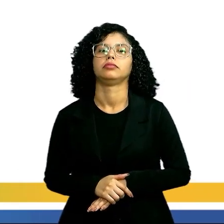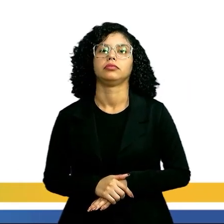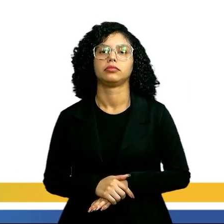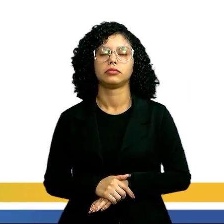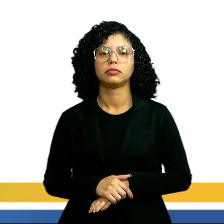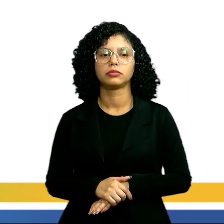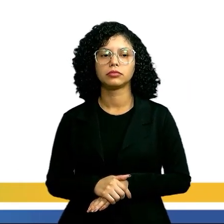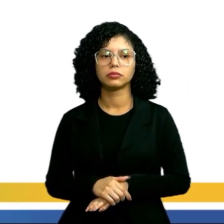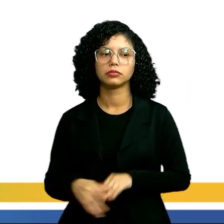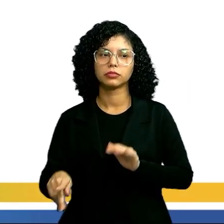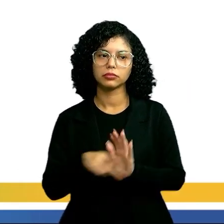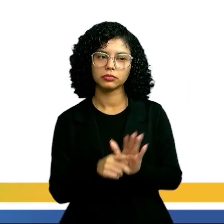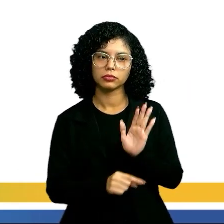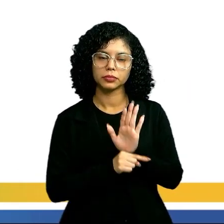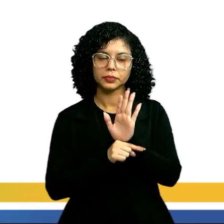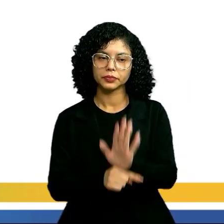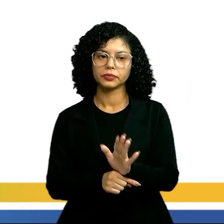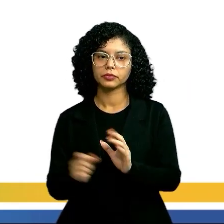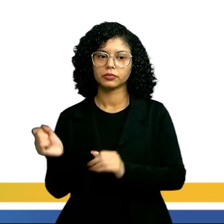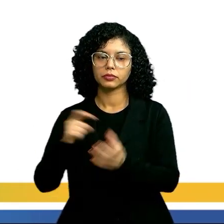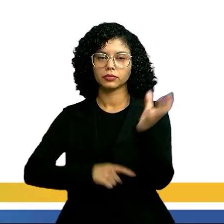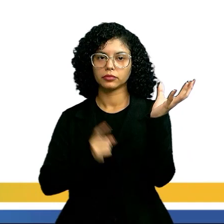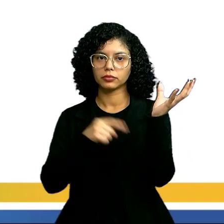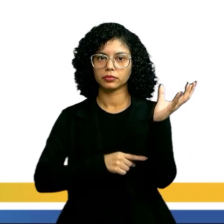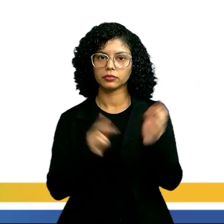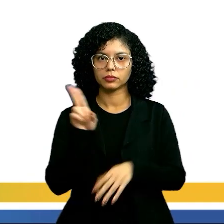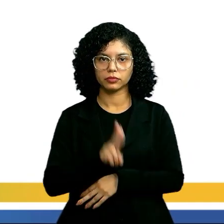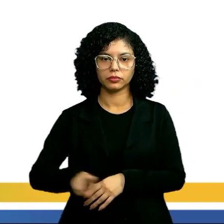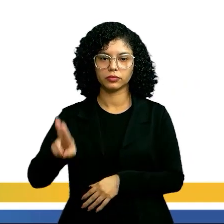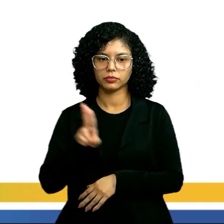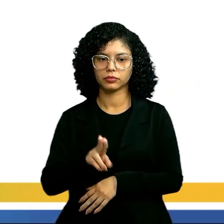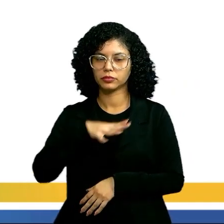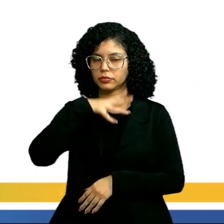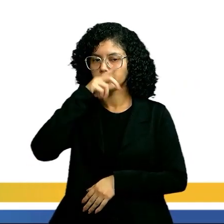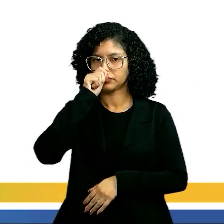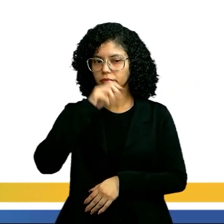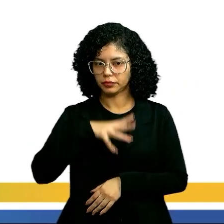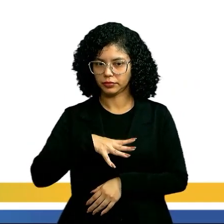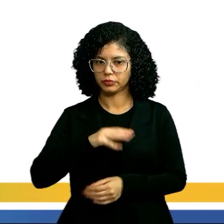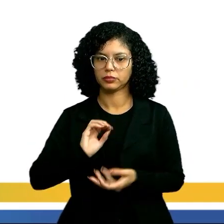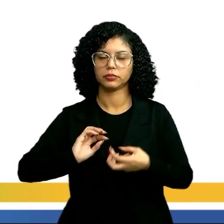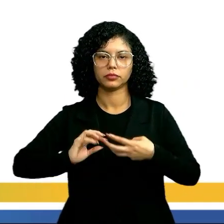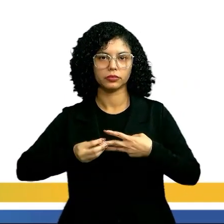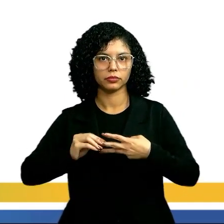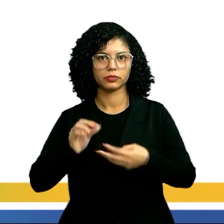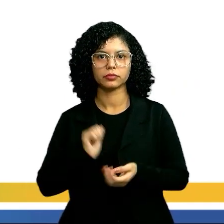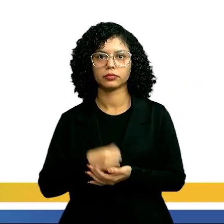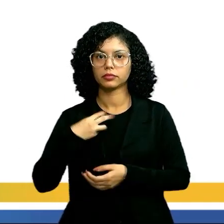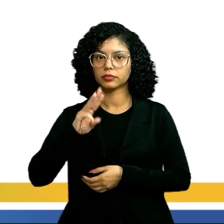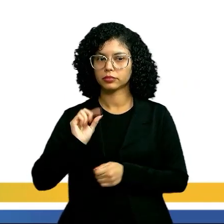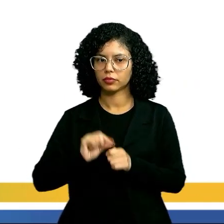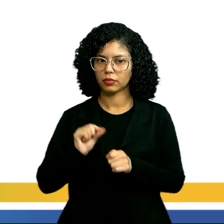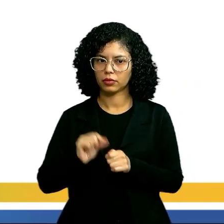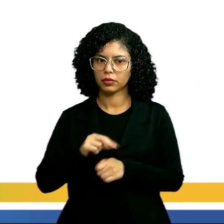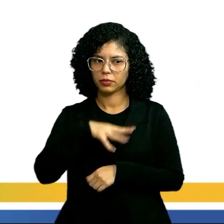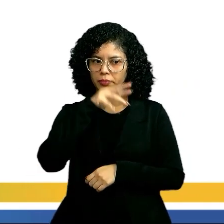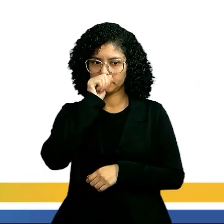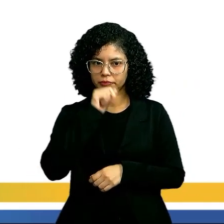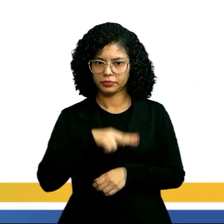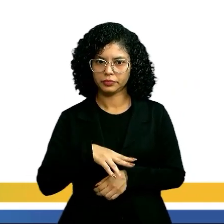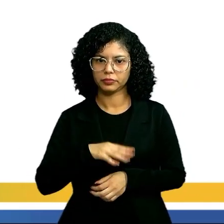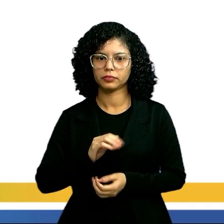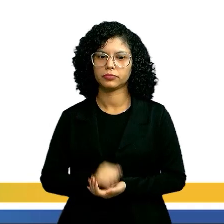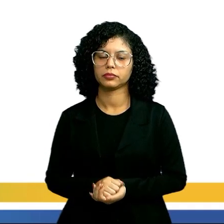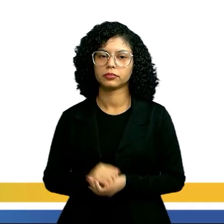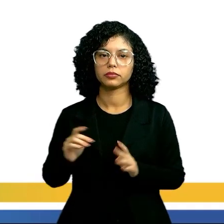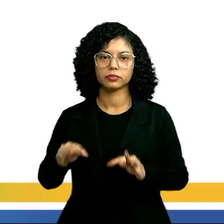Esse produto da fotossíntese, ele é utilizado na respiração celular. Quem que faz respiração celular,